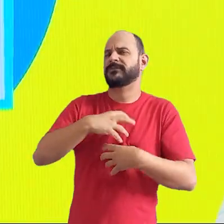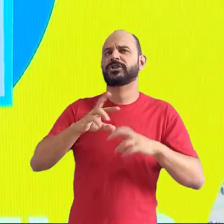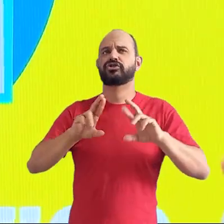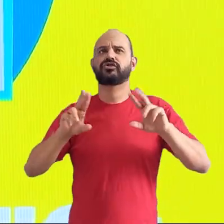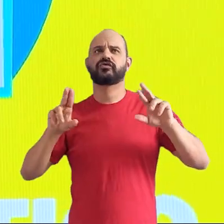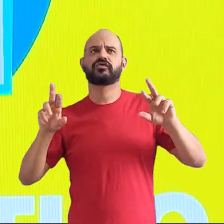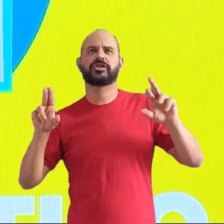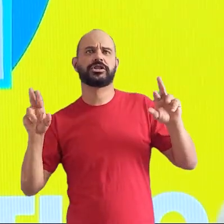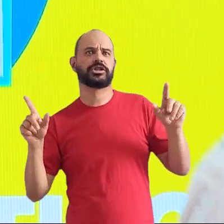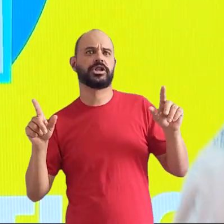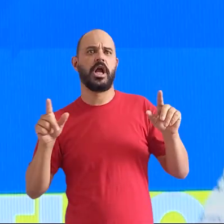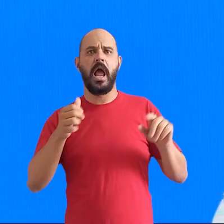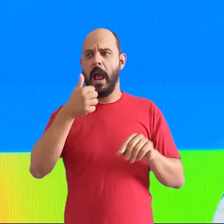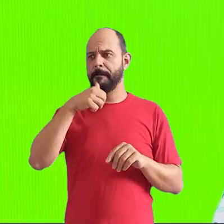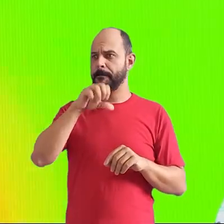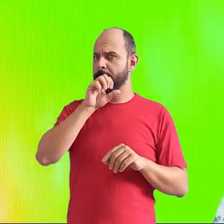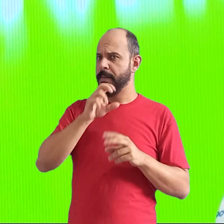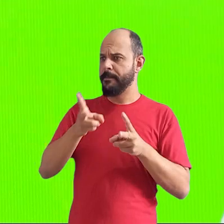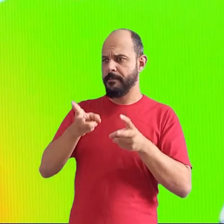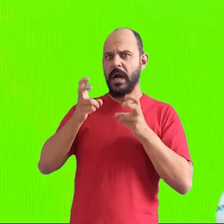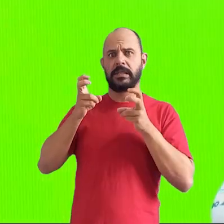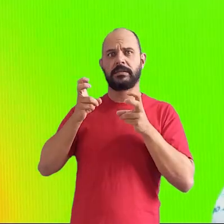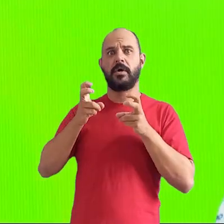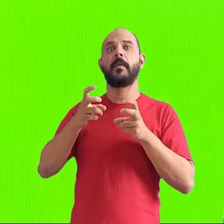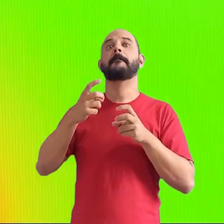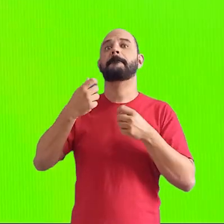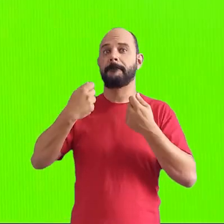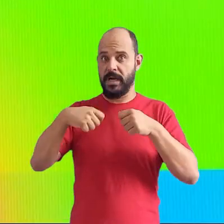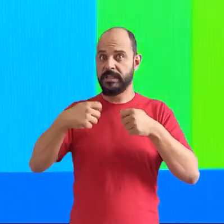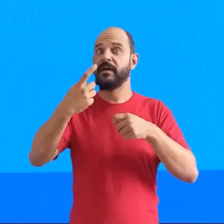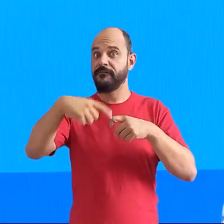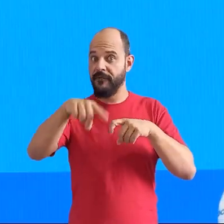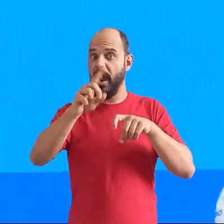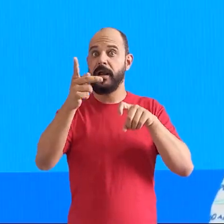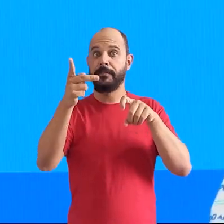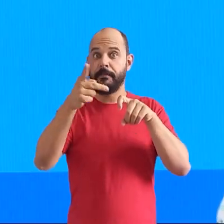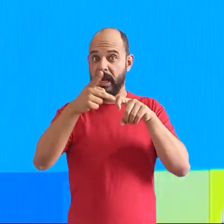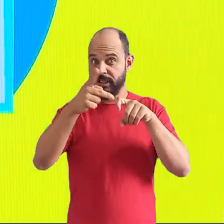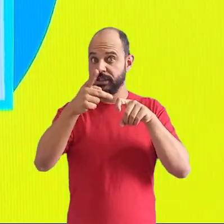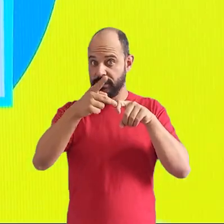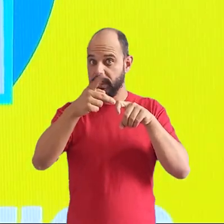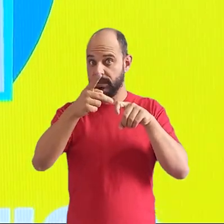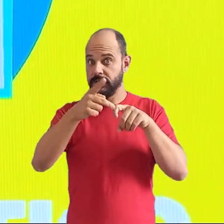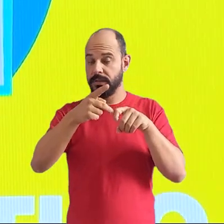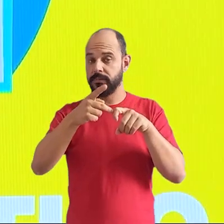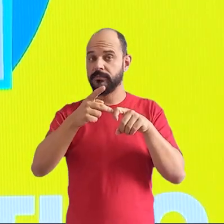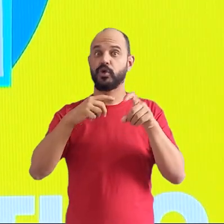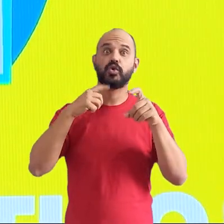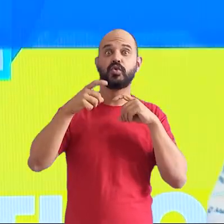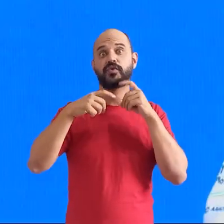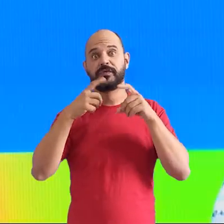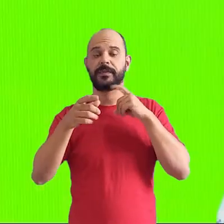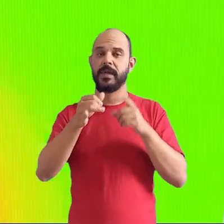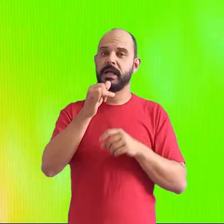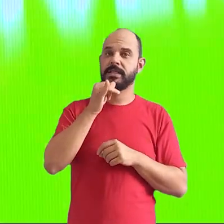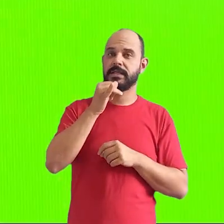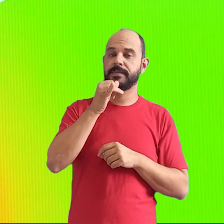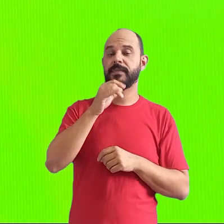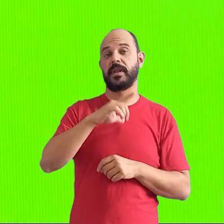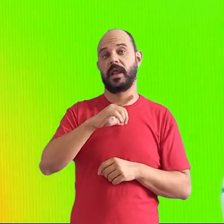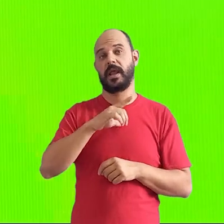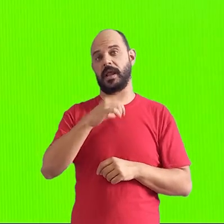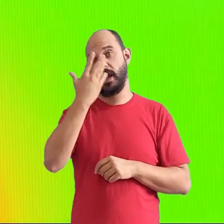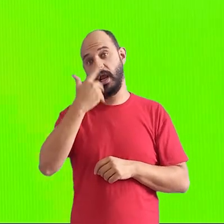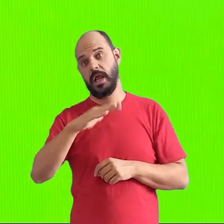coisas diferentes do que a mãe está acostumada, ela tem que procurar um pediatra e aí esclarecer as dúvidas. Por